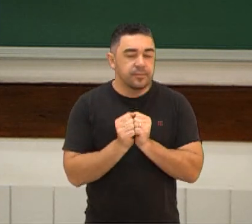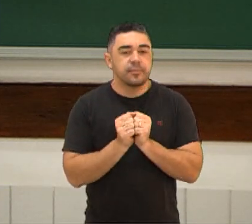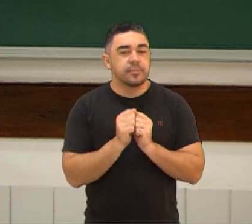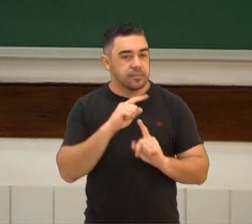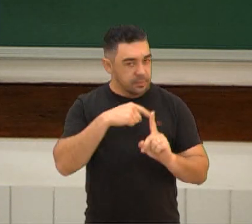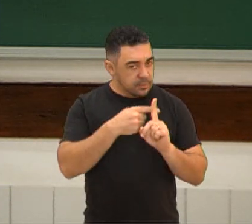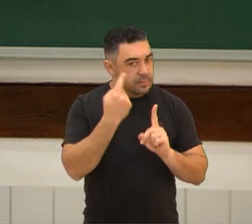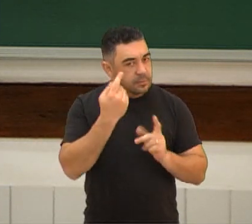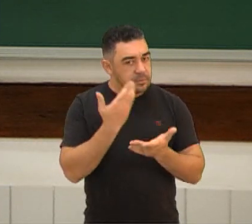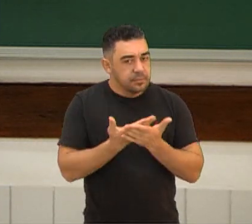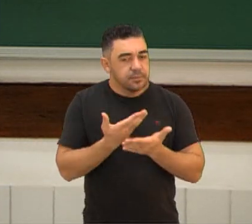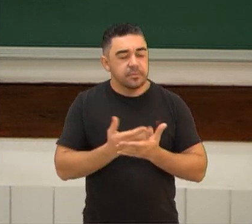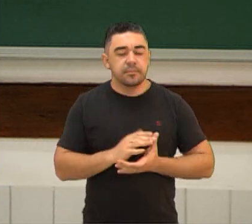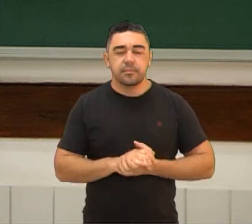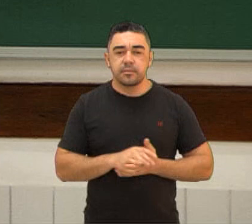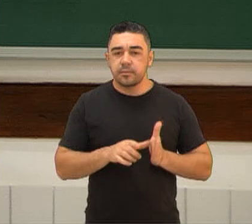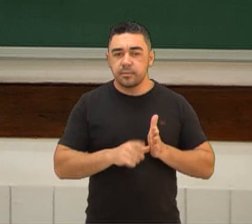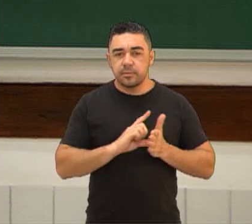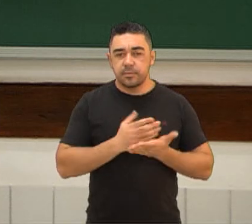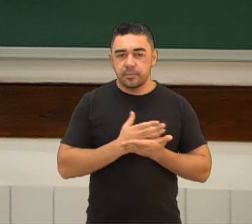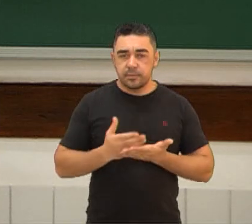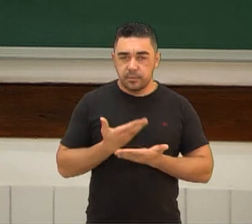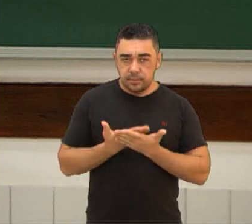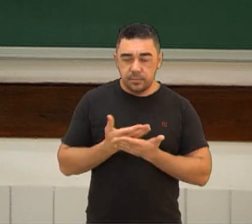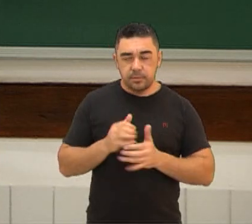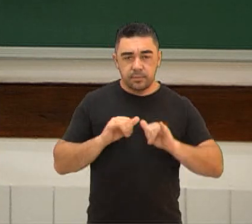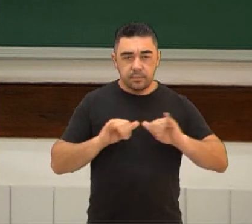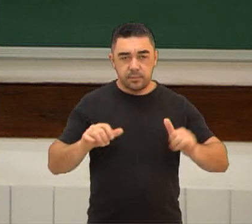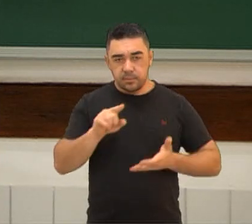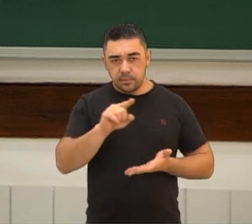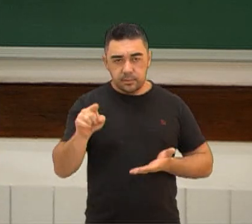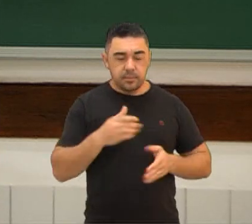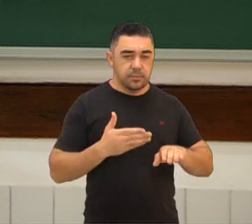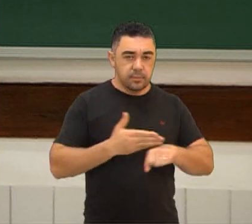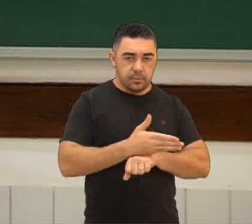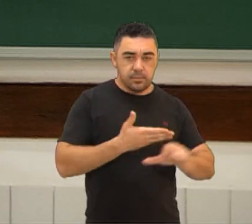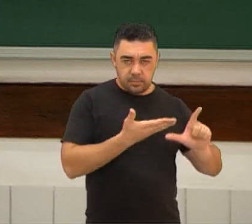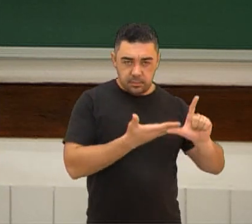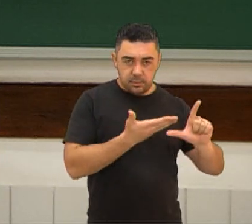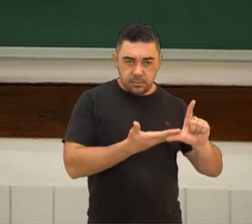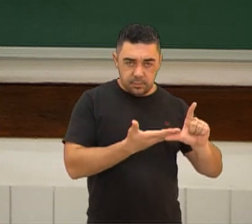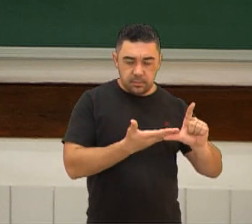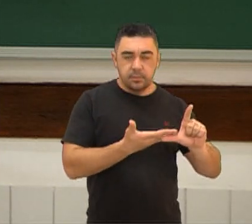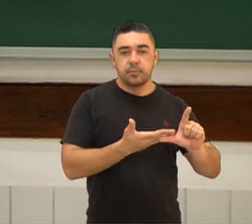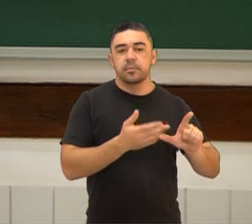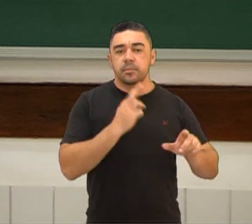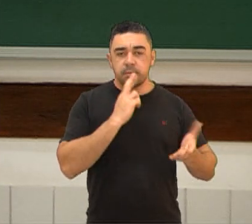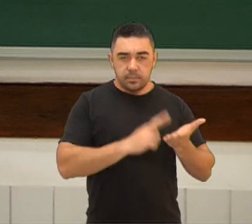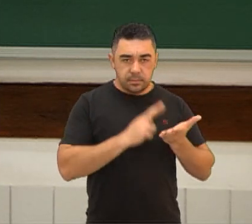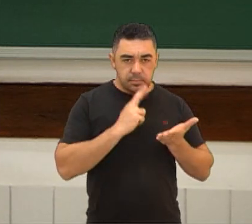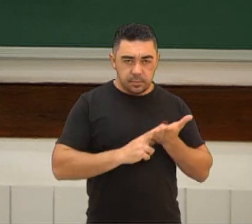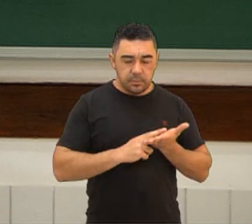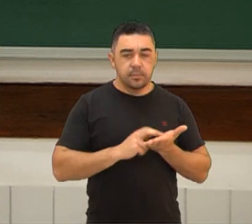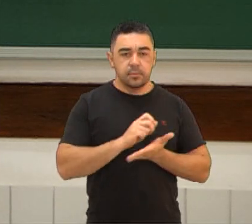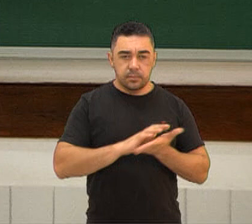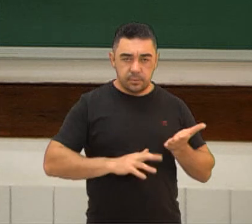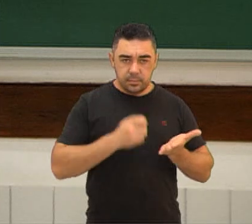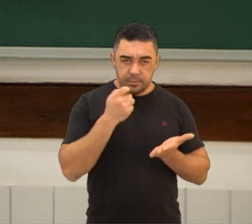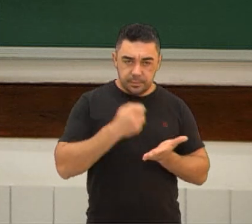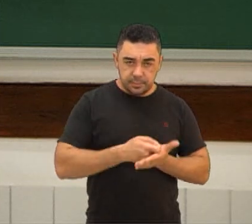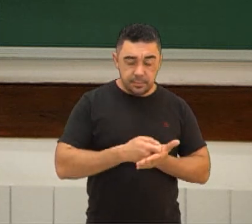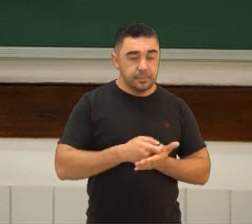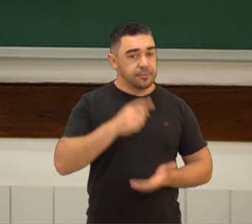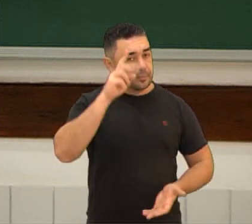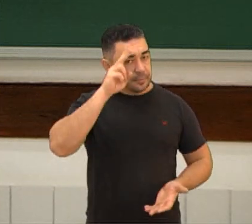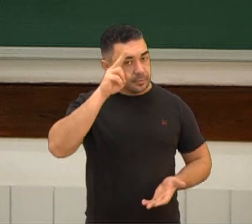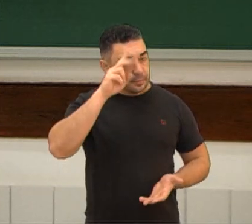mais uma. Antes de começar a aula, só avisar vocês para acessarem o Classroom, fazer as atividades obrigatórias. Lembre-se